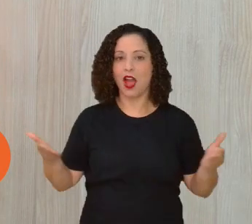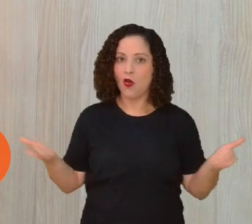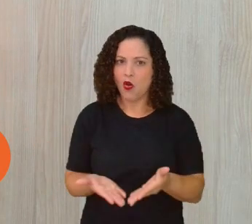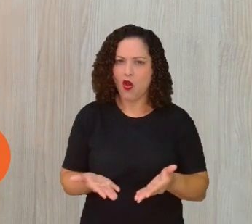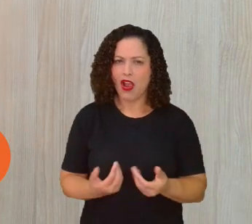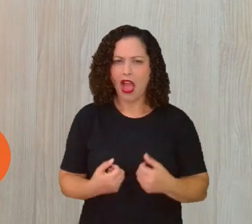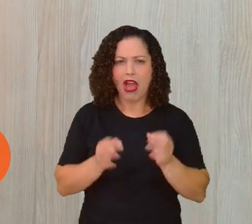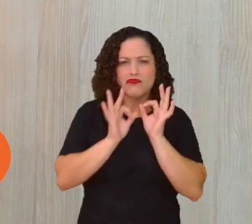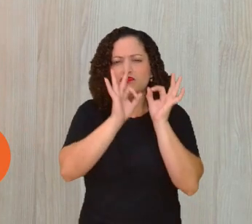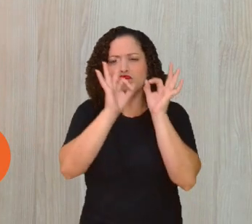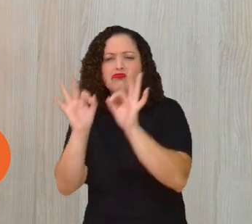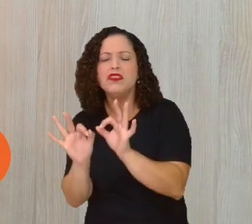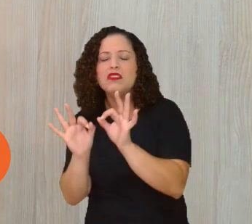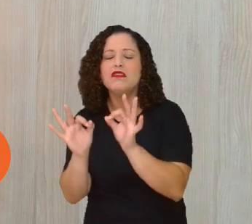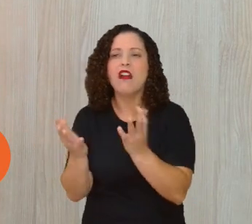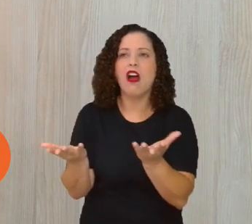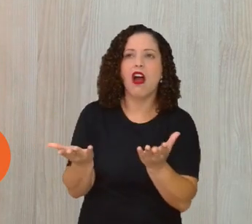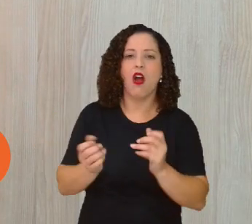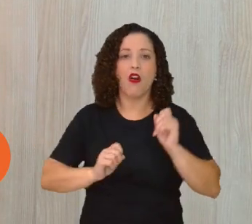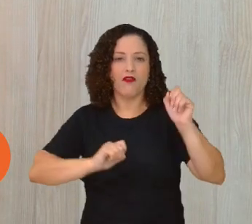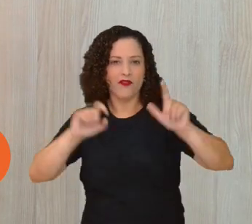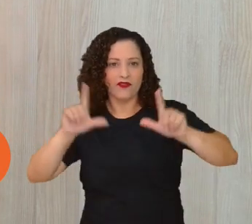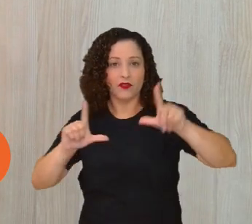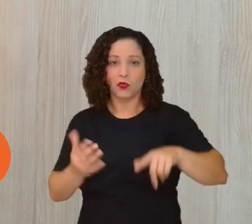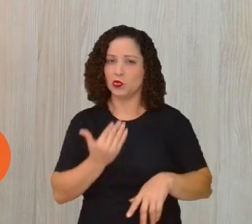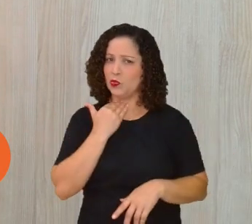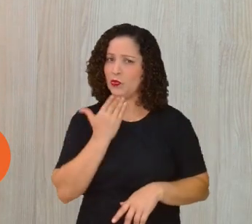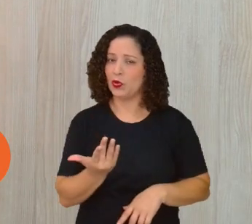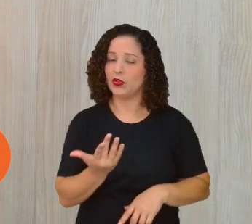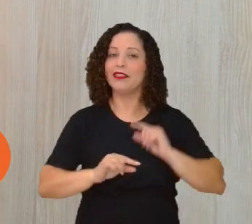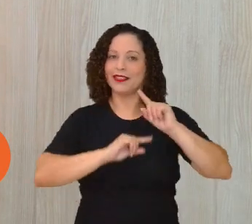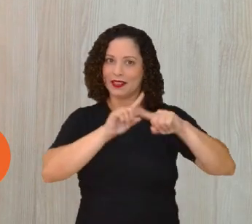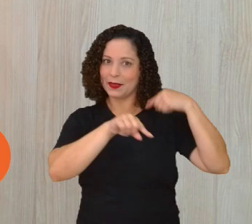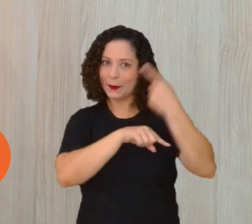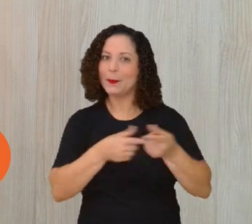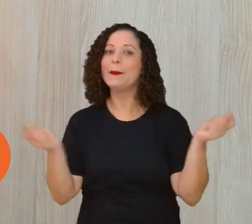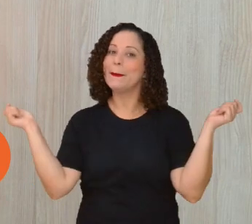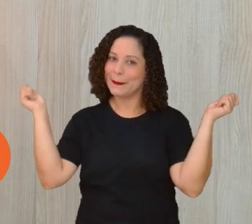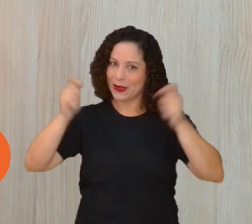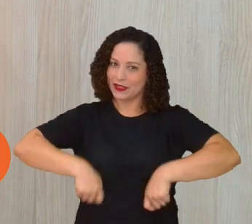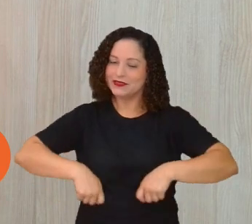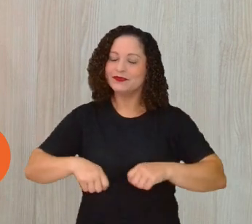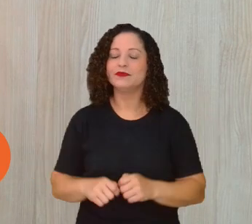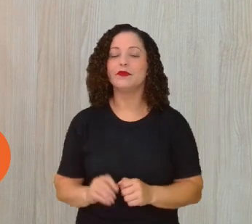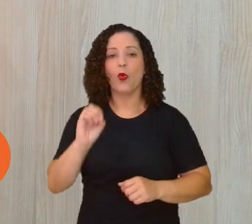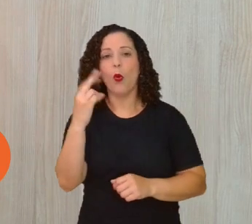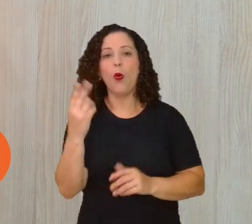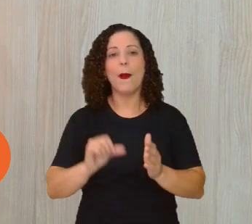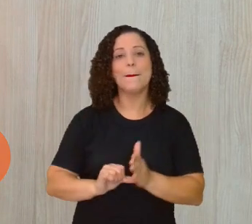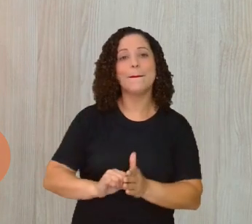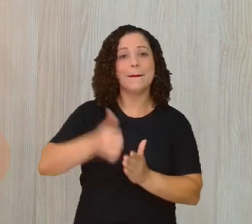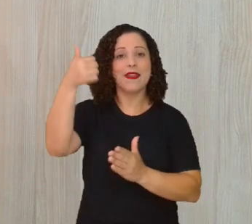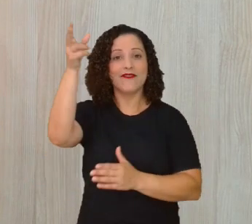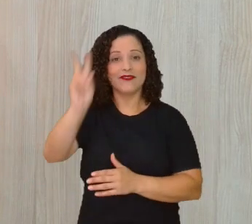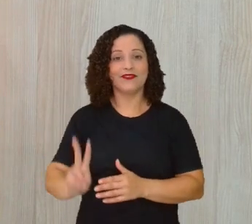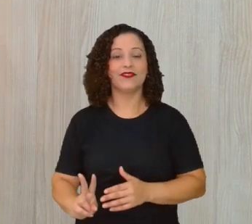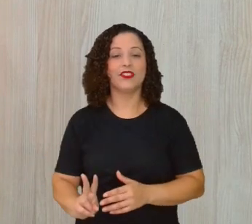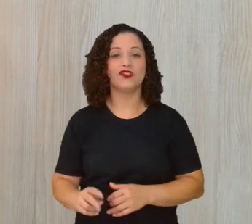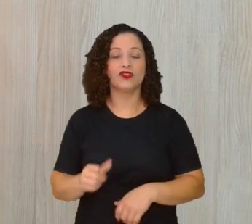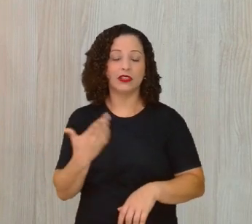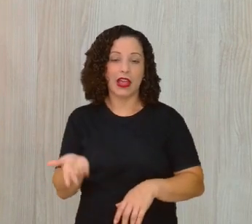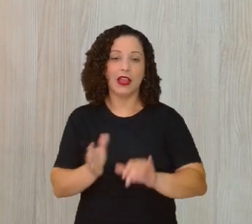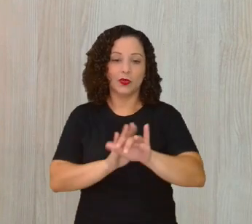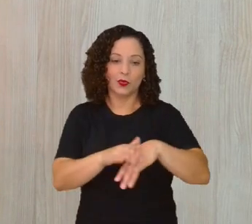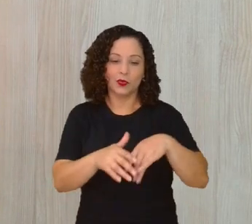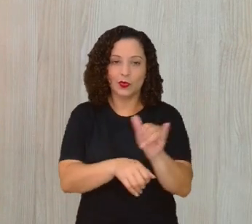ao vivo, vocês sempre podem rever e ver novamente, e ver pela primeira vez no nosso canal do YouTube